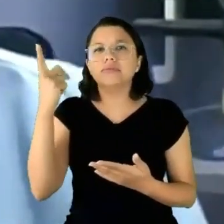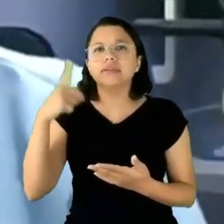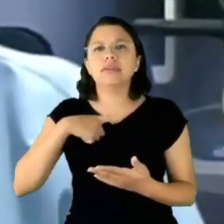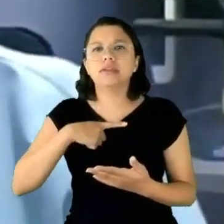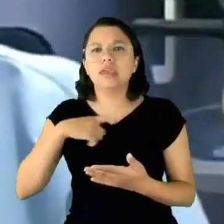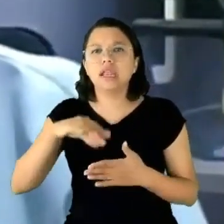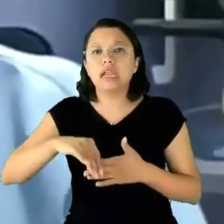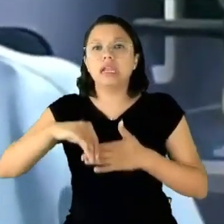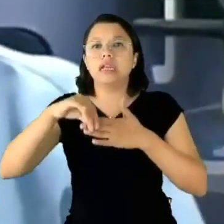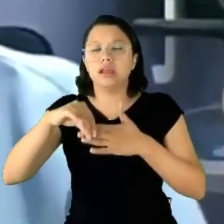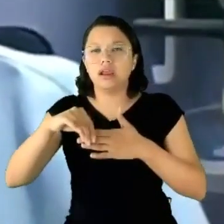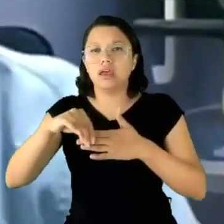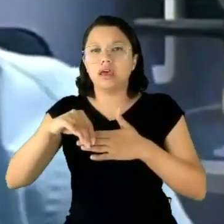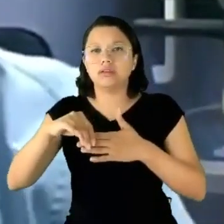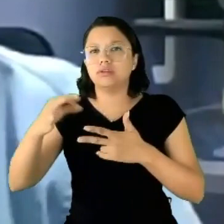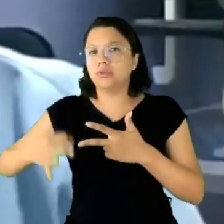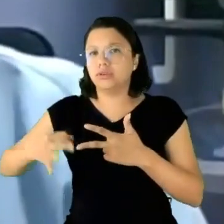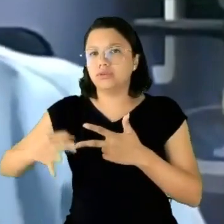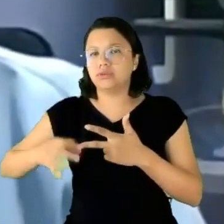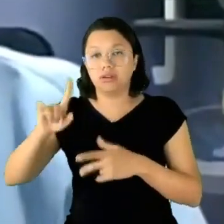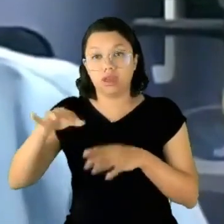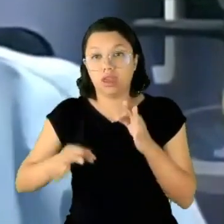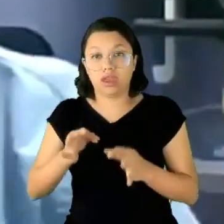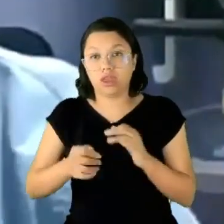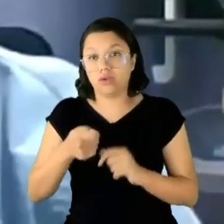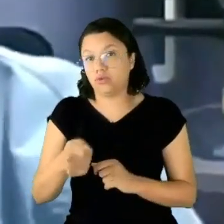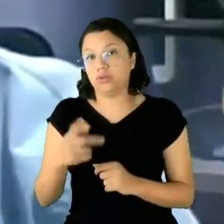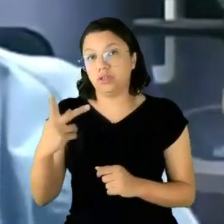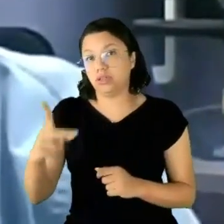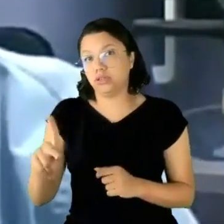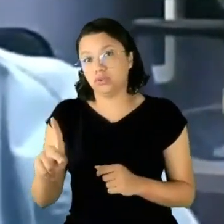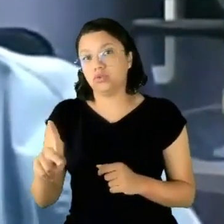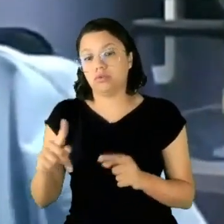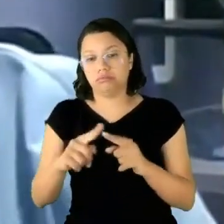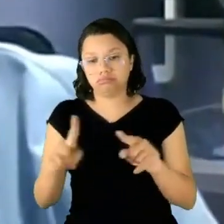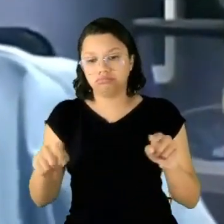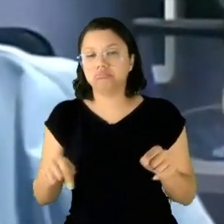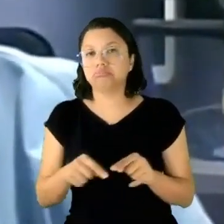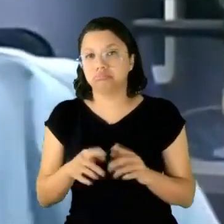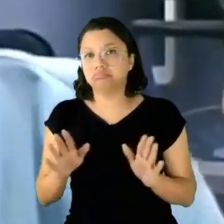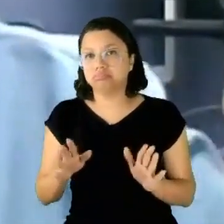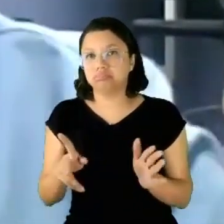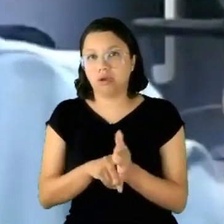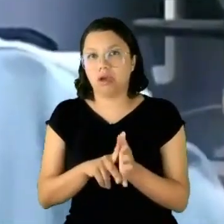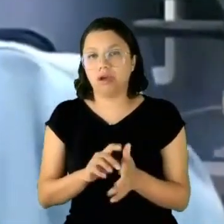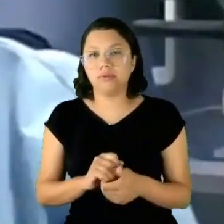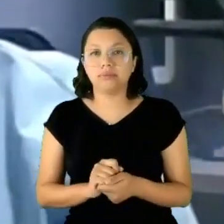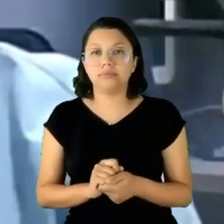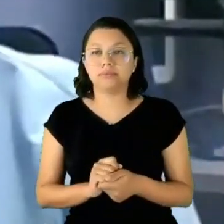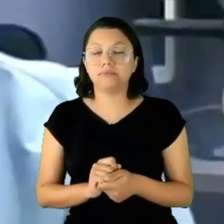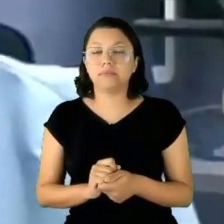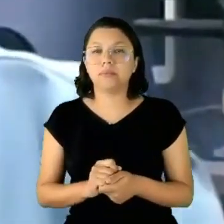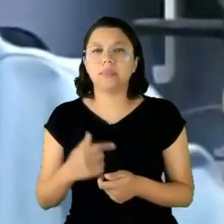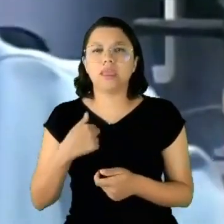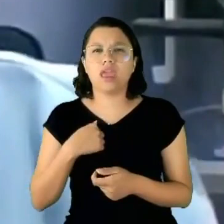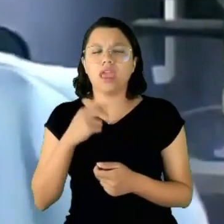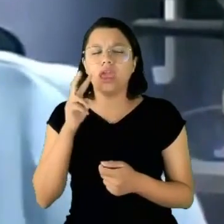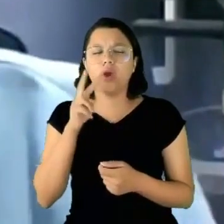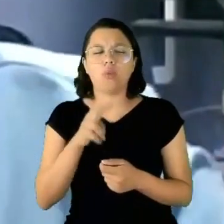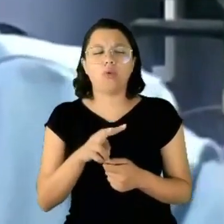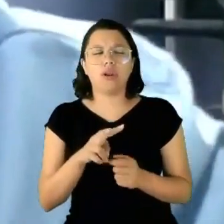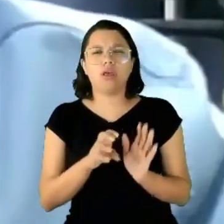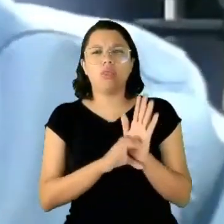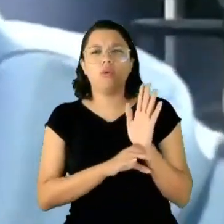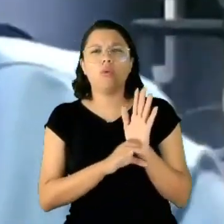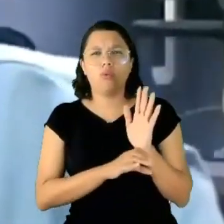Judiciário é o juiz, na sua respectiva anuidade, e eu lá na Infam, olhando o currículo da